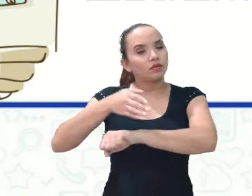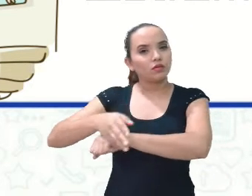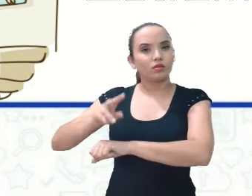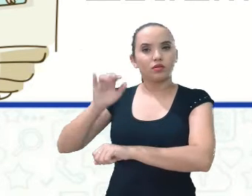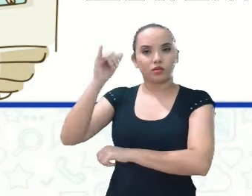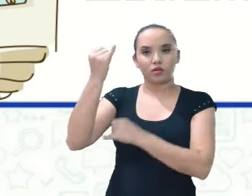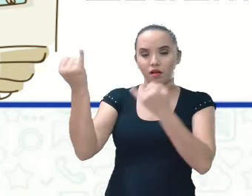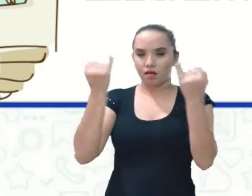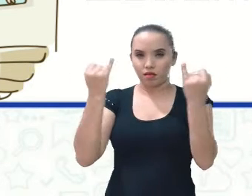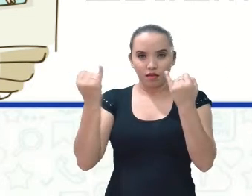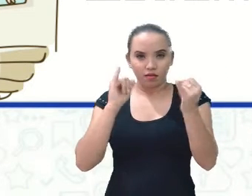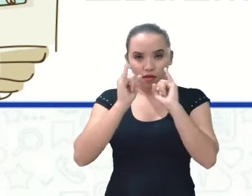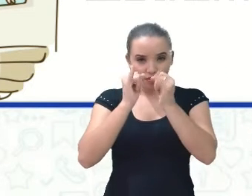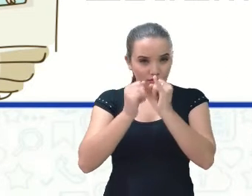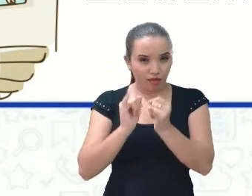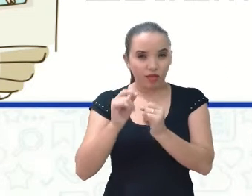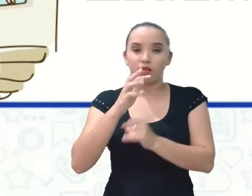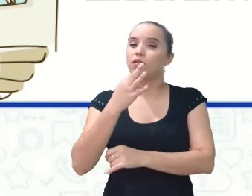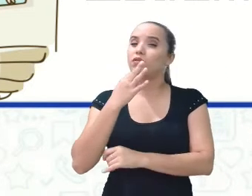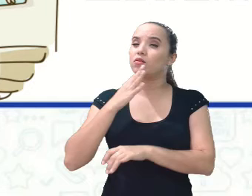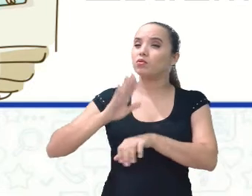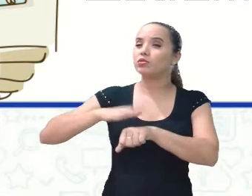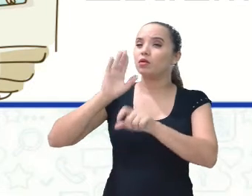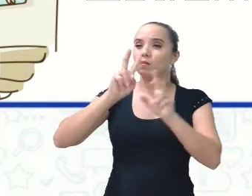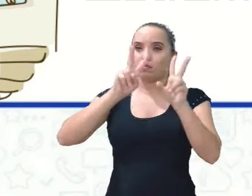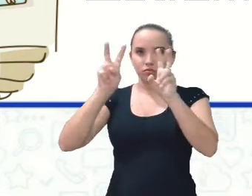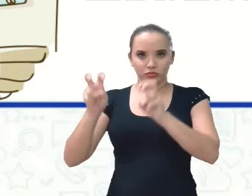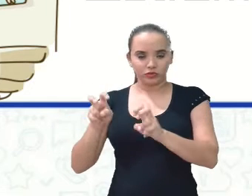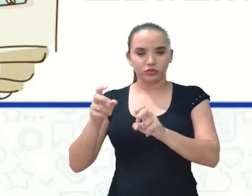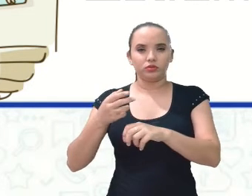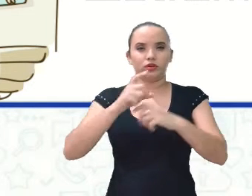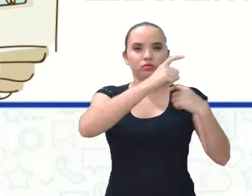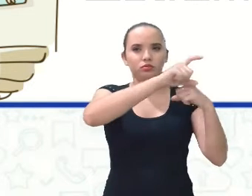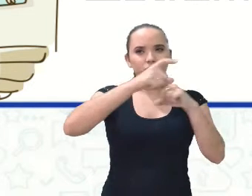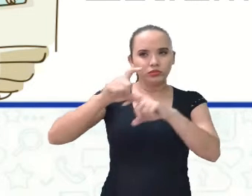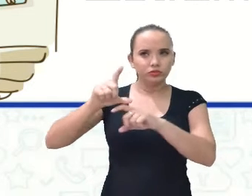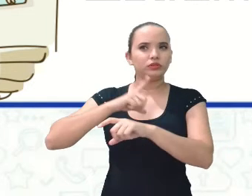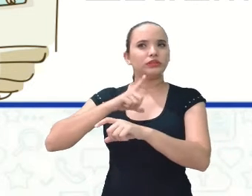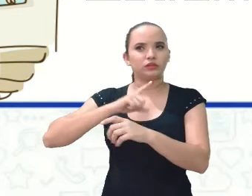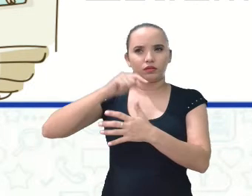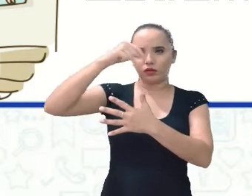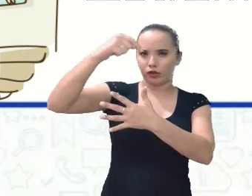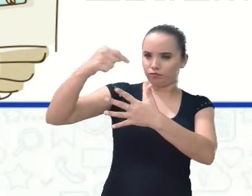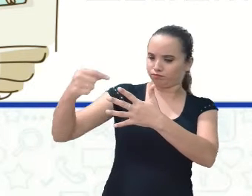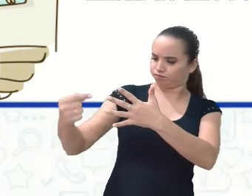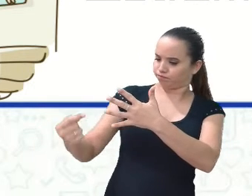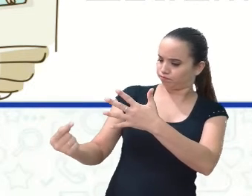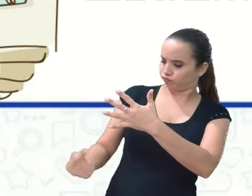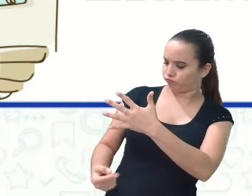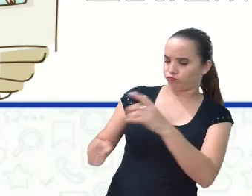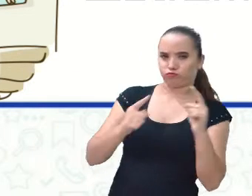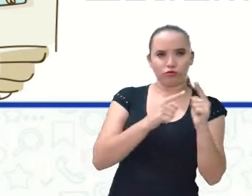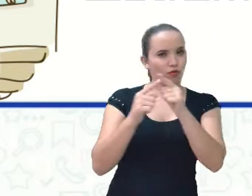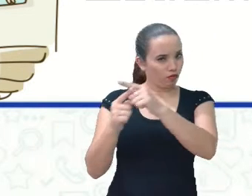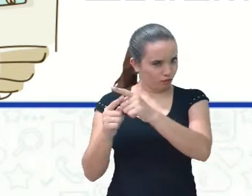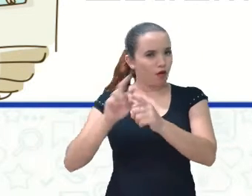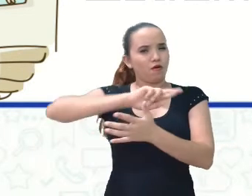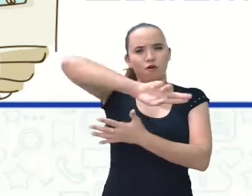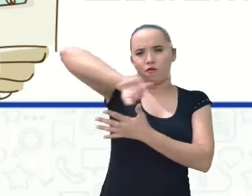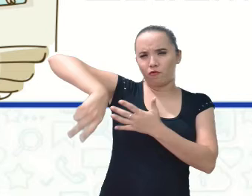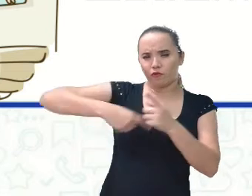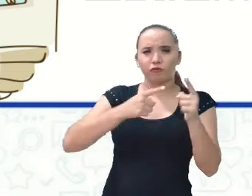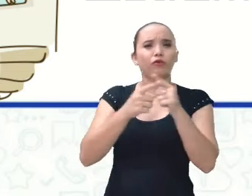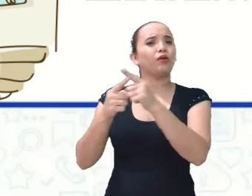sobre o tema. Né, os quadrinhos se manifestam de várias maneiras. Tem os gibis, tem as fanfics, tem as charge, né, tem